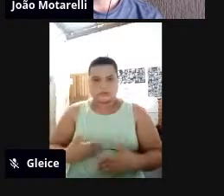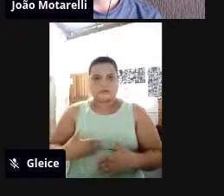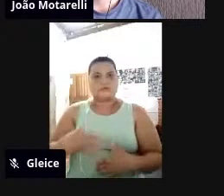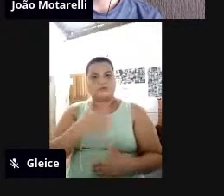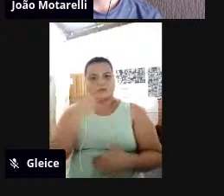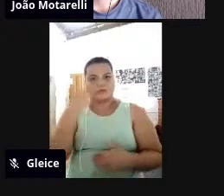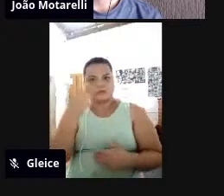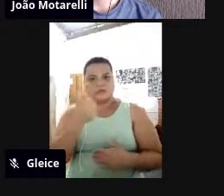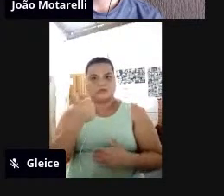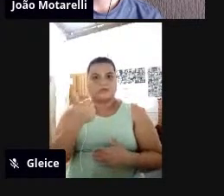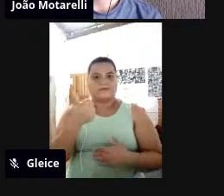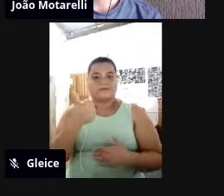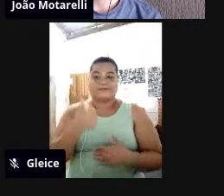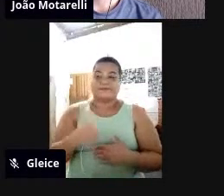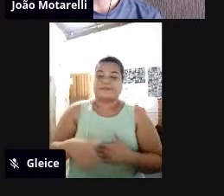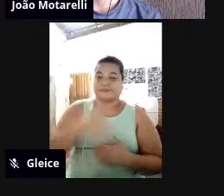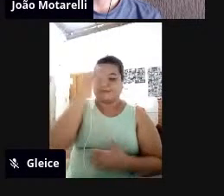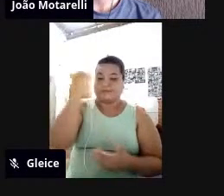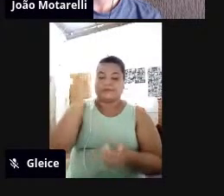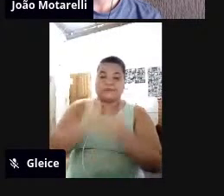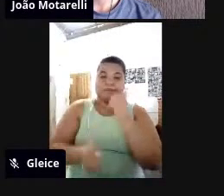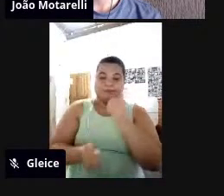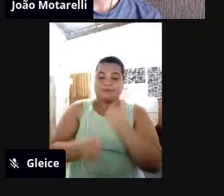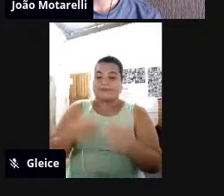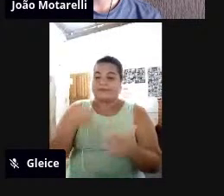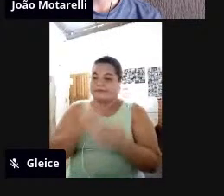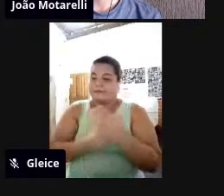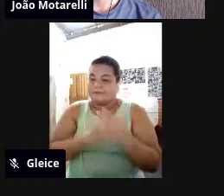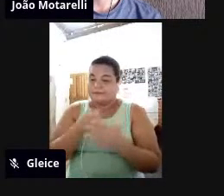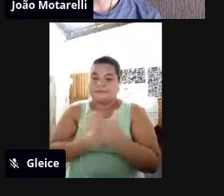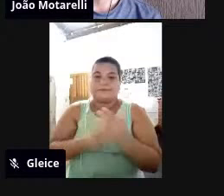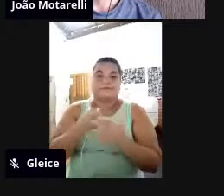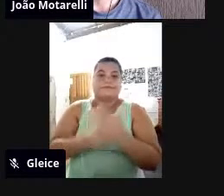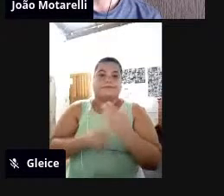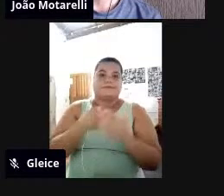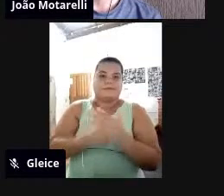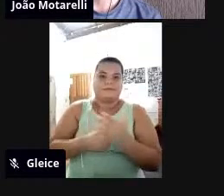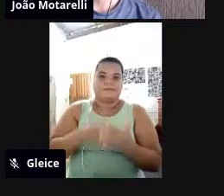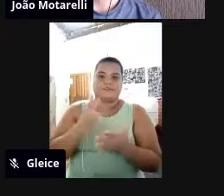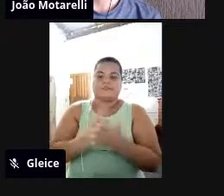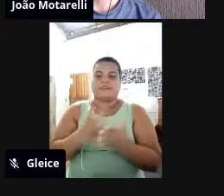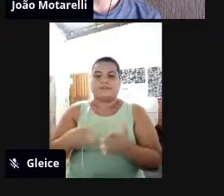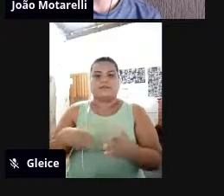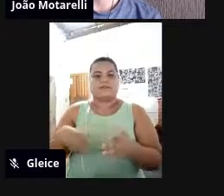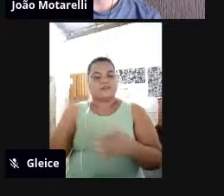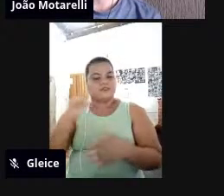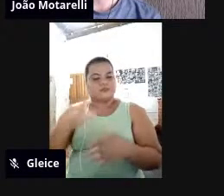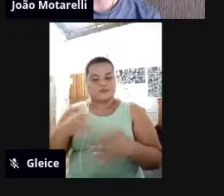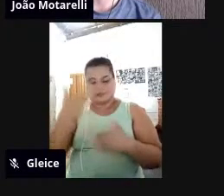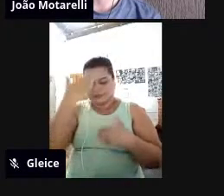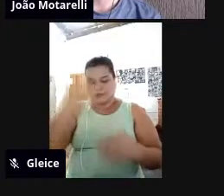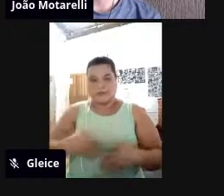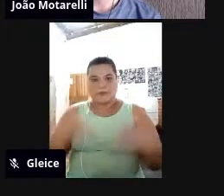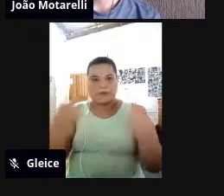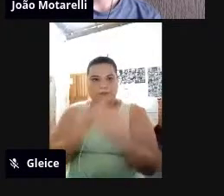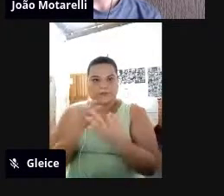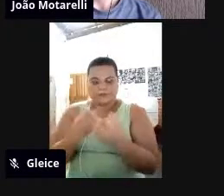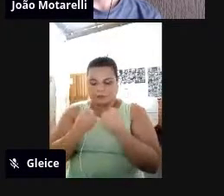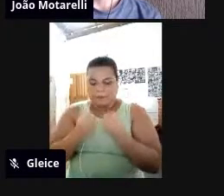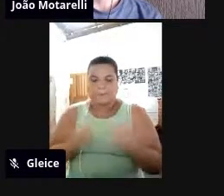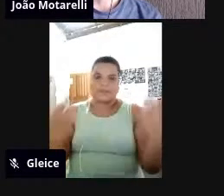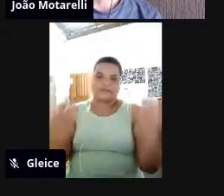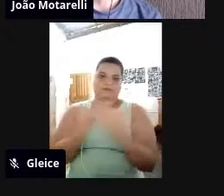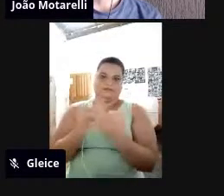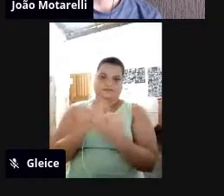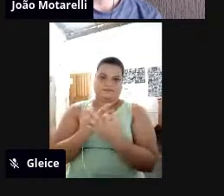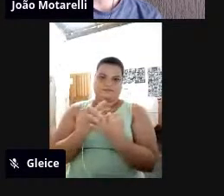sentir pressionados a lutarem para alcançar objetivos irrealistas de peso e gordura corporal ou alcançar esses objetivos em um tempo irrealista.